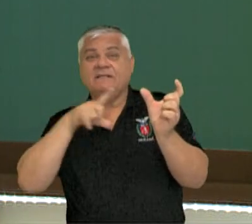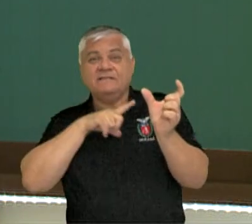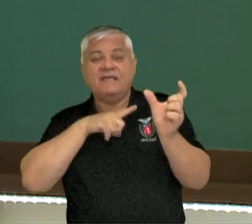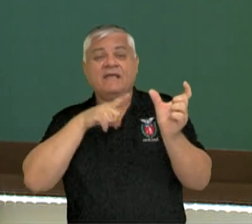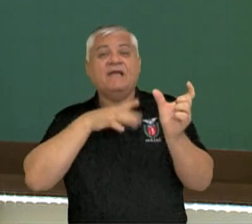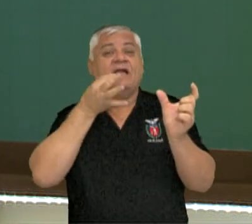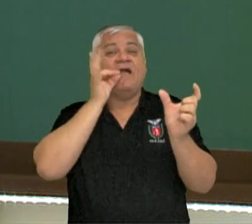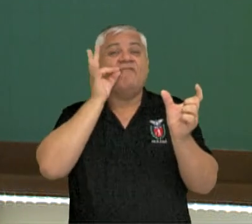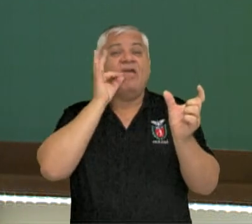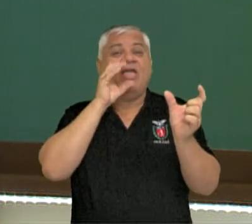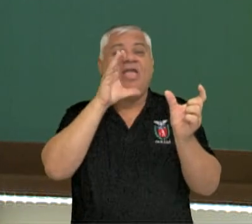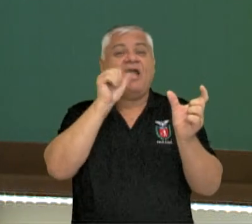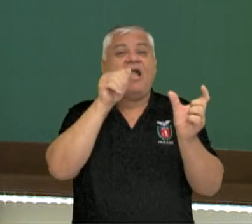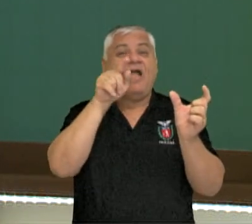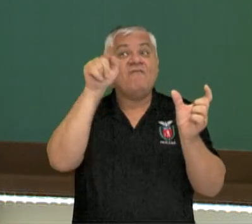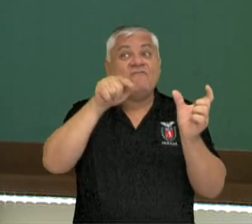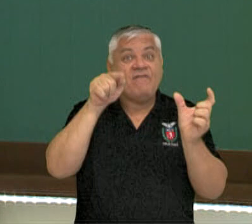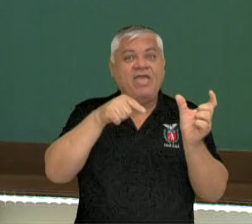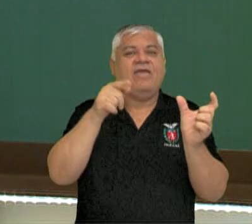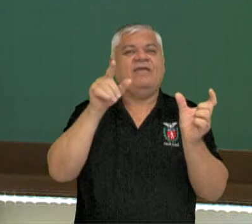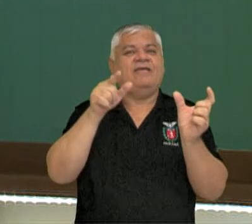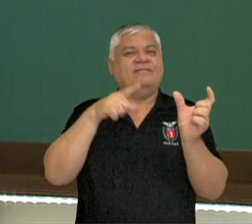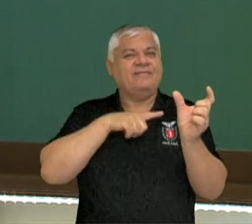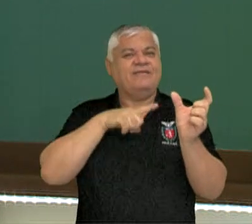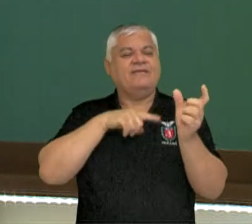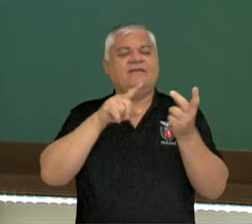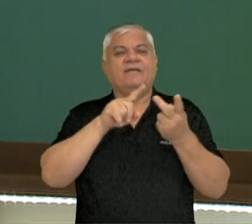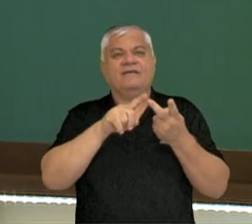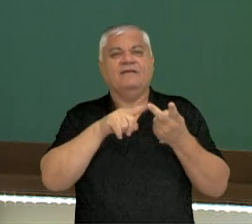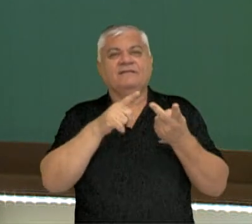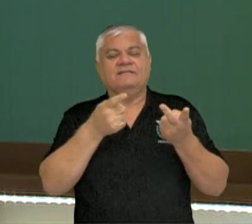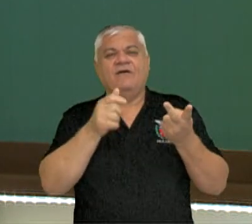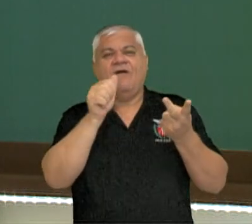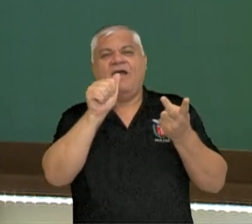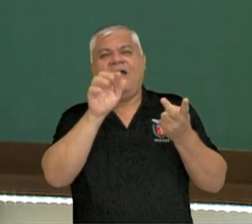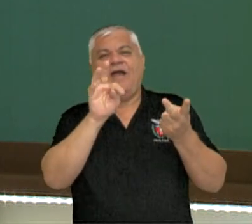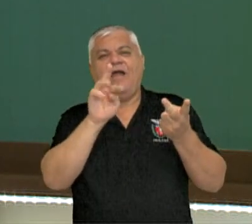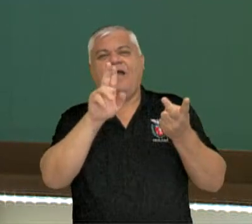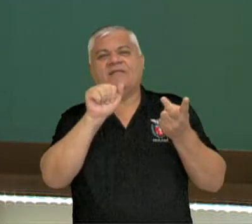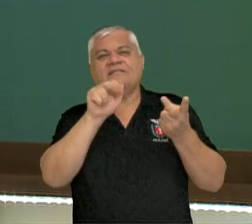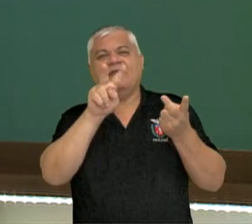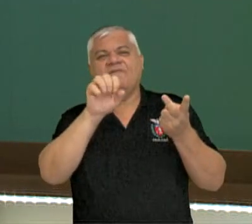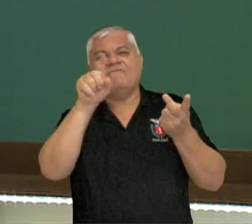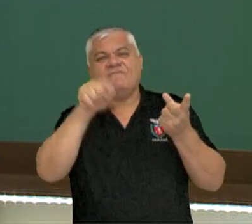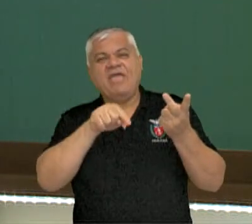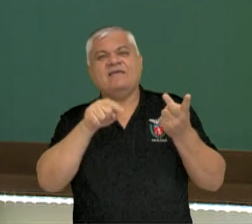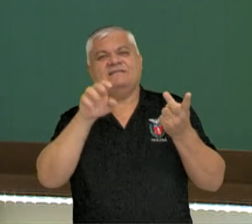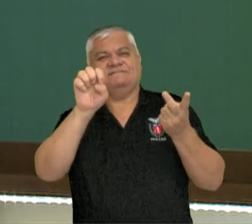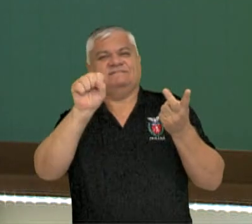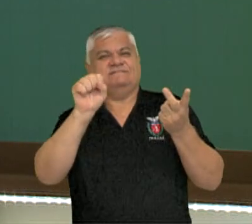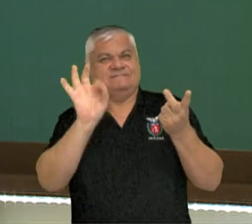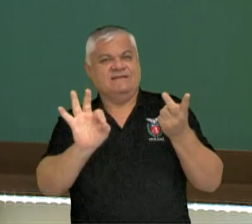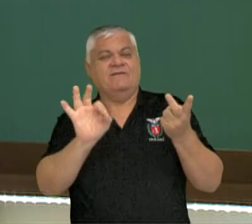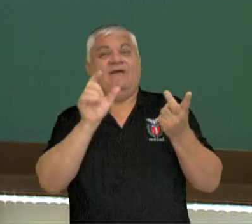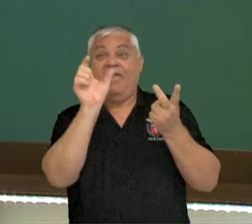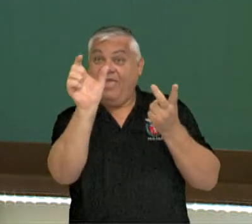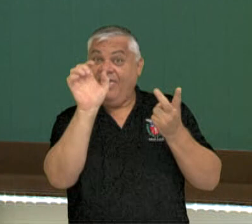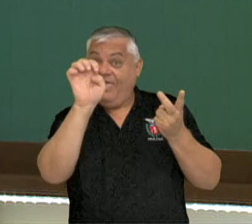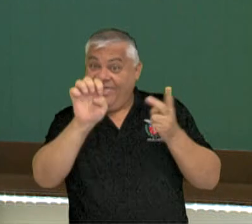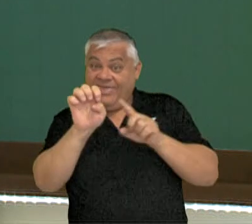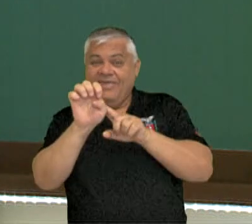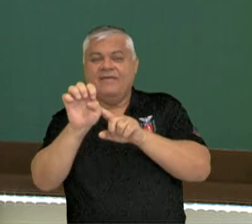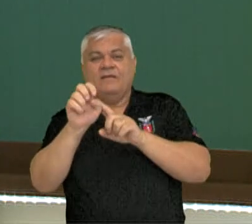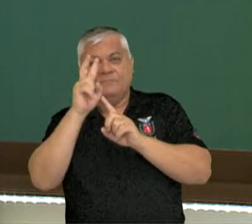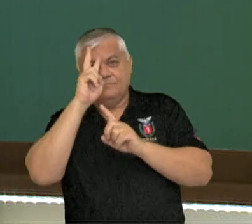exemplo, café, né? Temos lá através, então termina com es, né? Porém